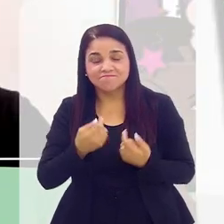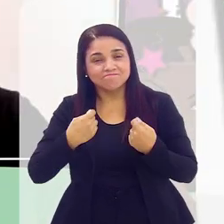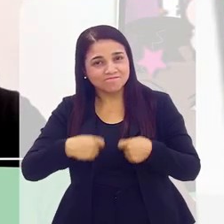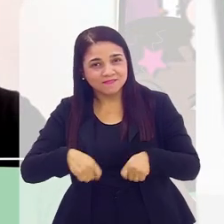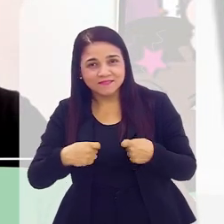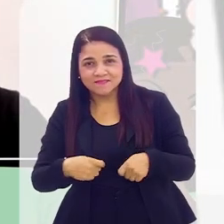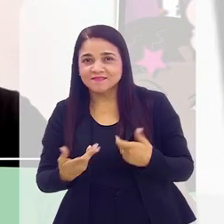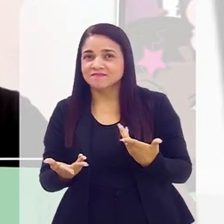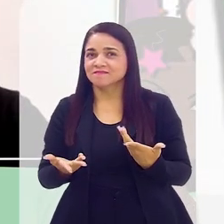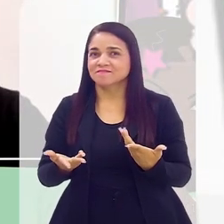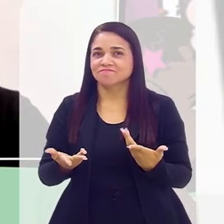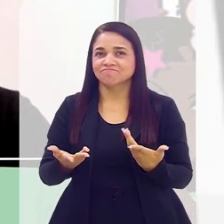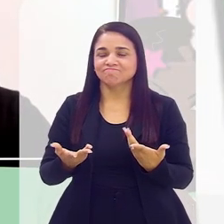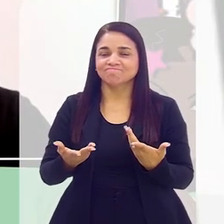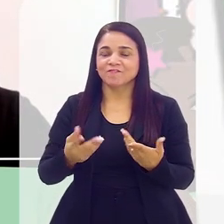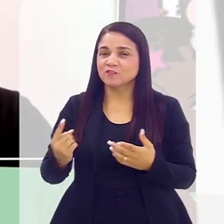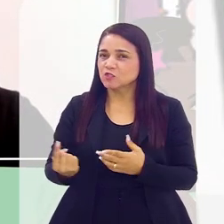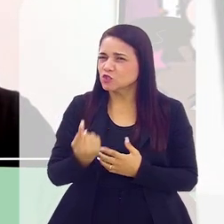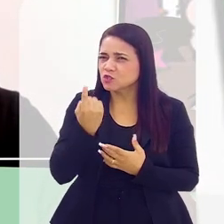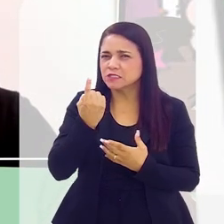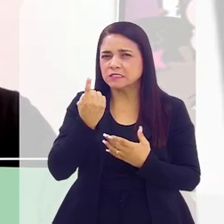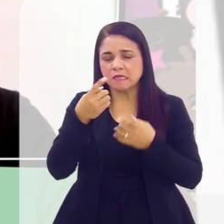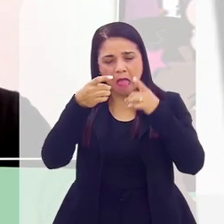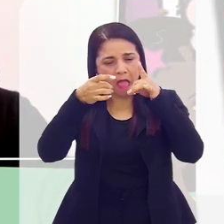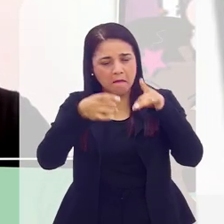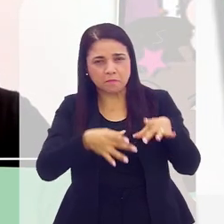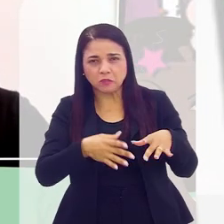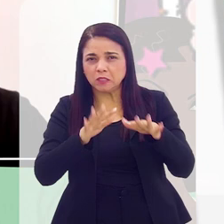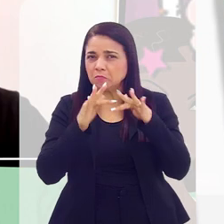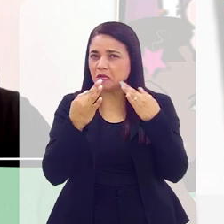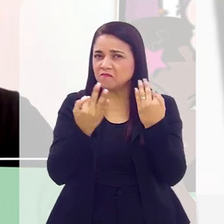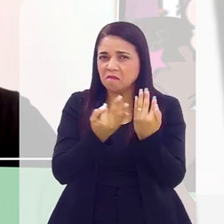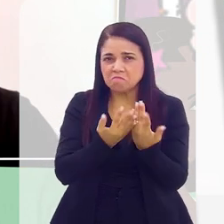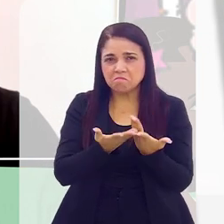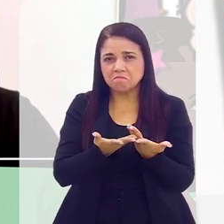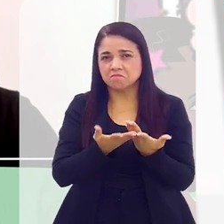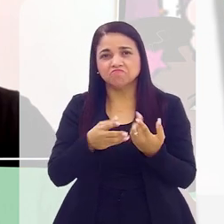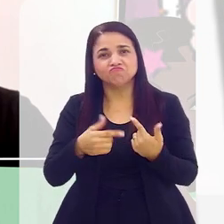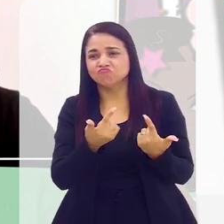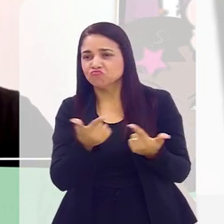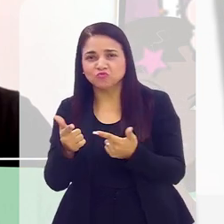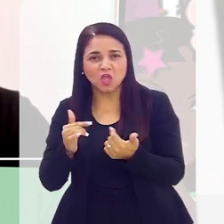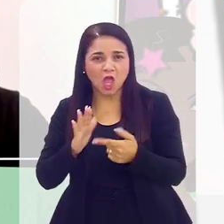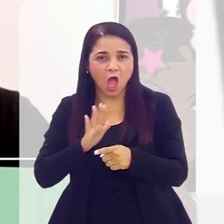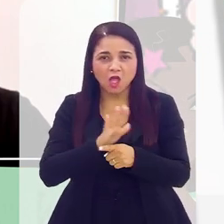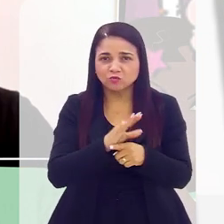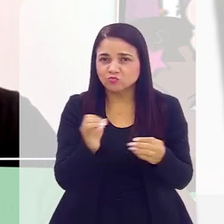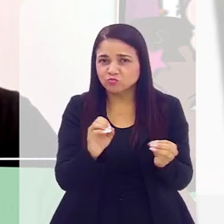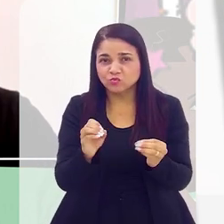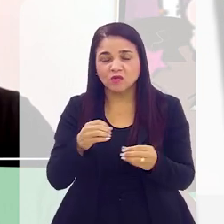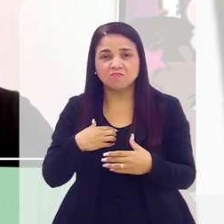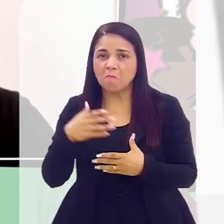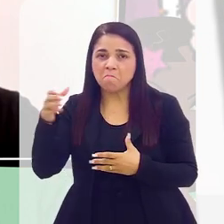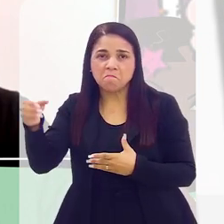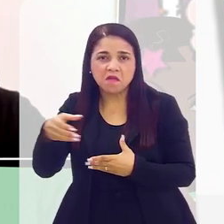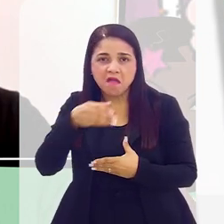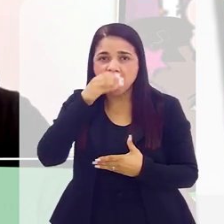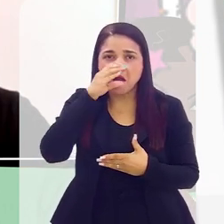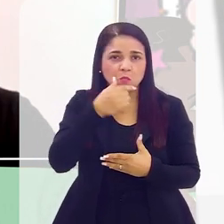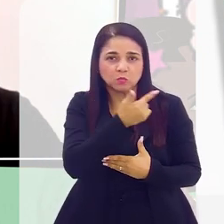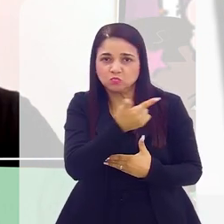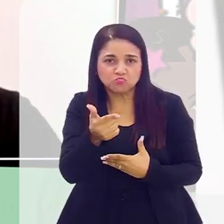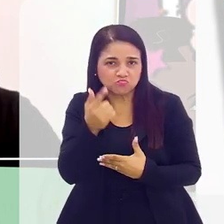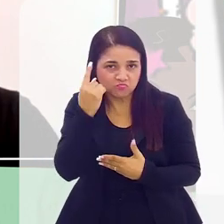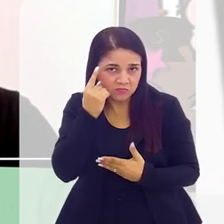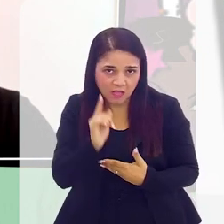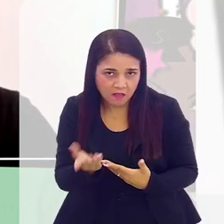que está precisando, que às vezes é sozinho, abandonado, não tem quem ajudar, não tem como pegar nenhuma água